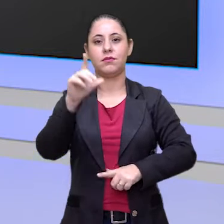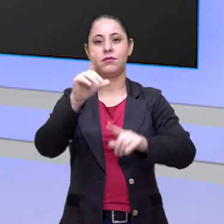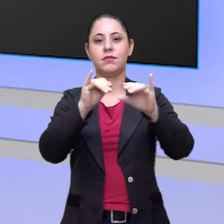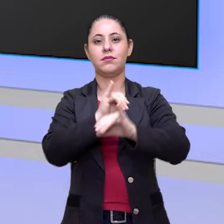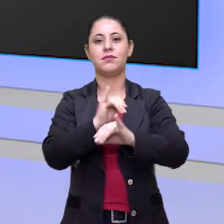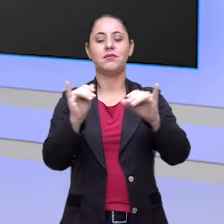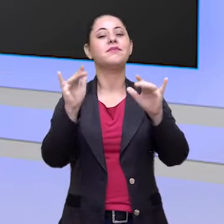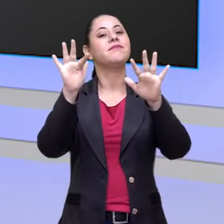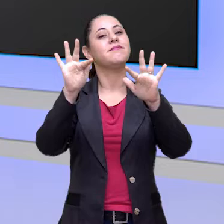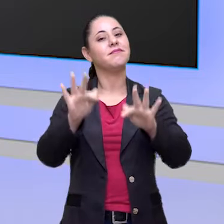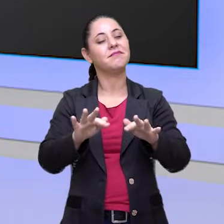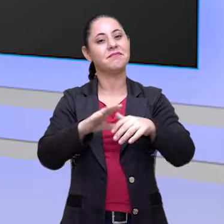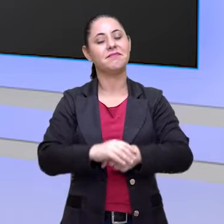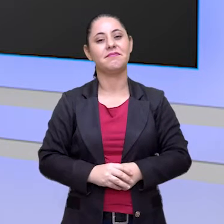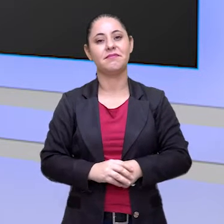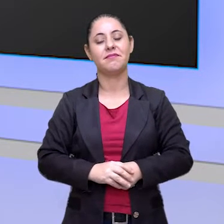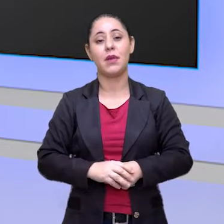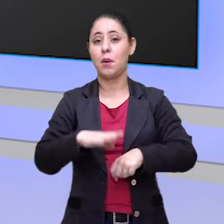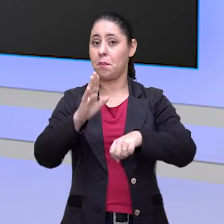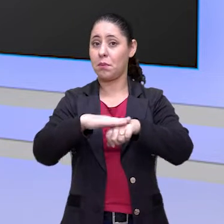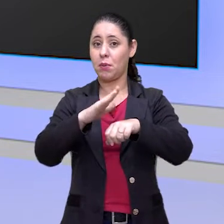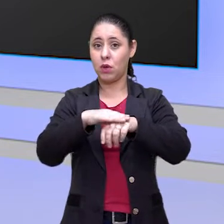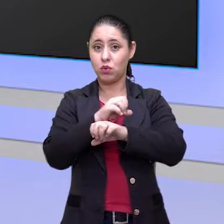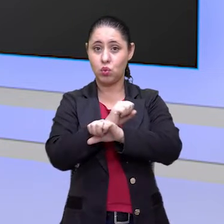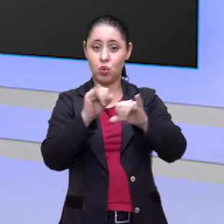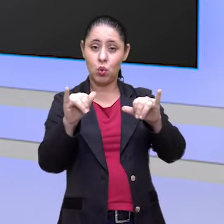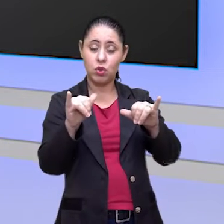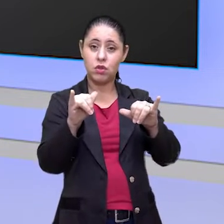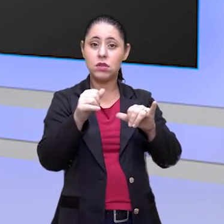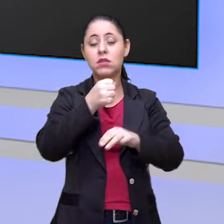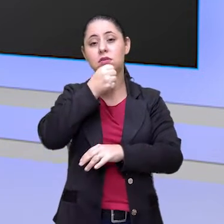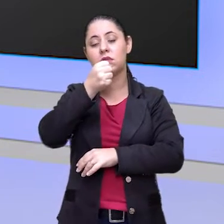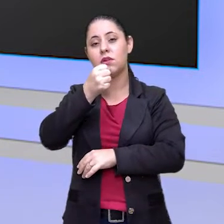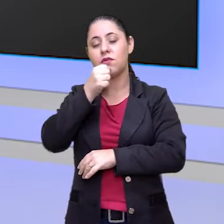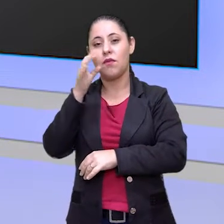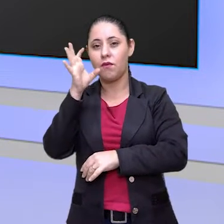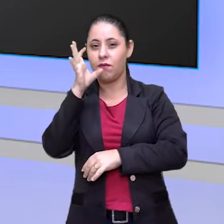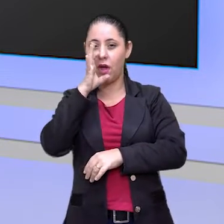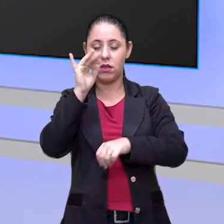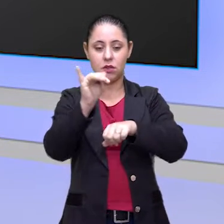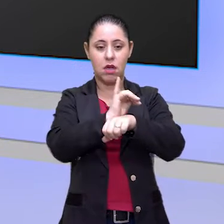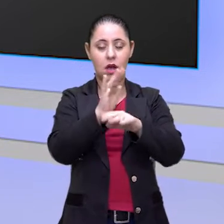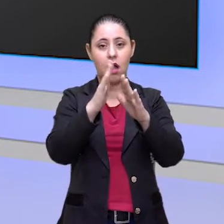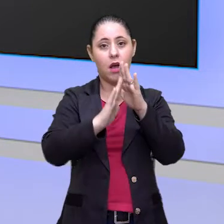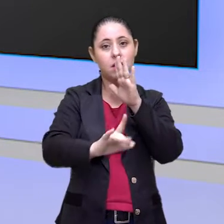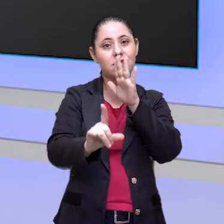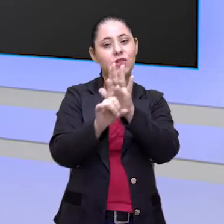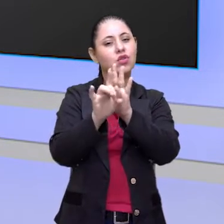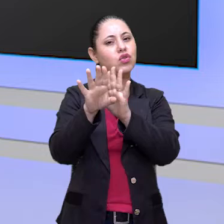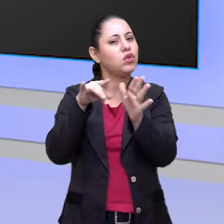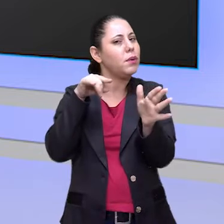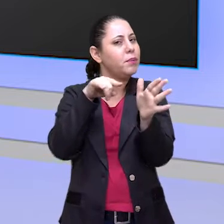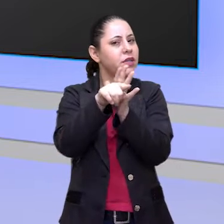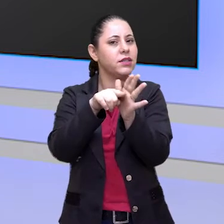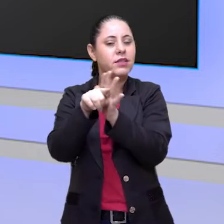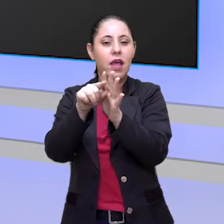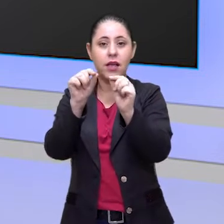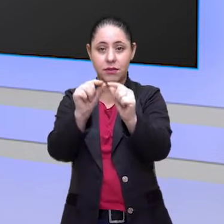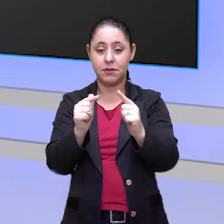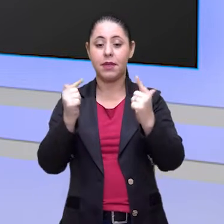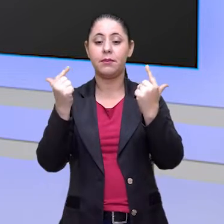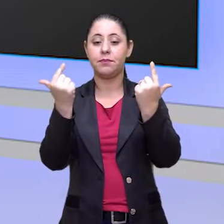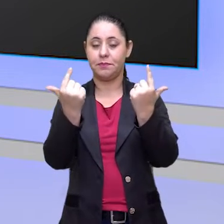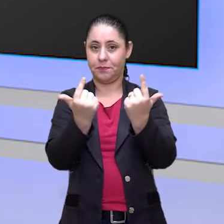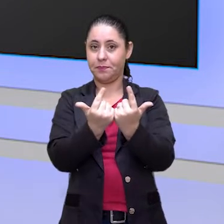O Jornal Parlamentar fica por aqui. Essas e outras reportagens você confere no YouTube da Casa de Leis. Basta